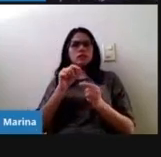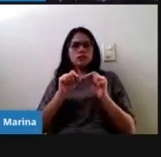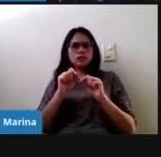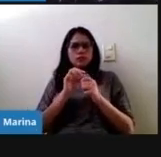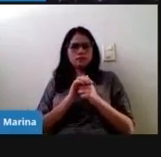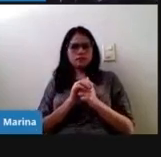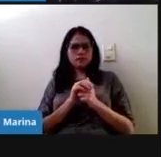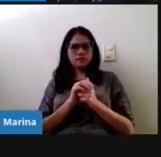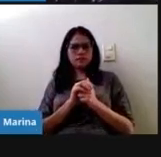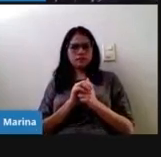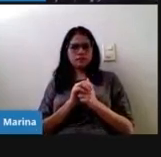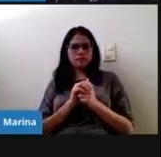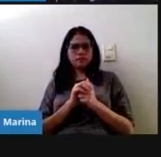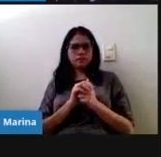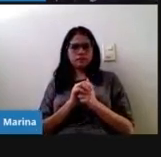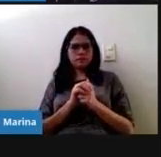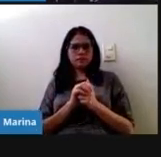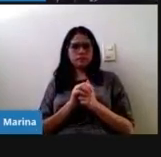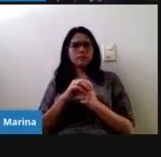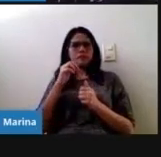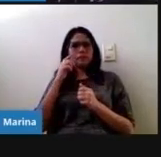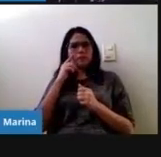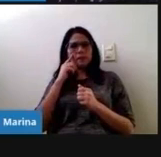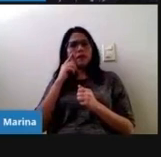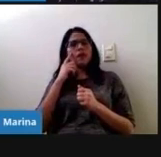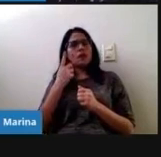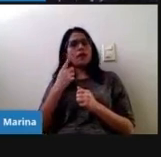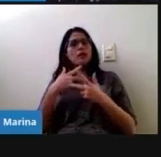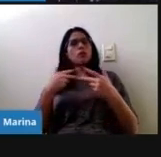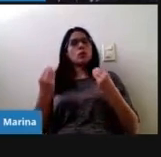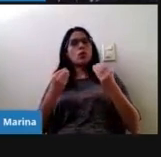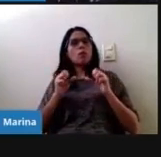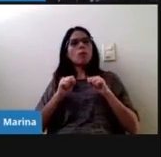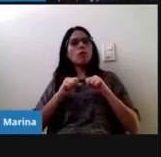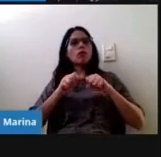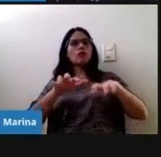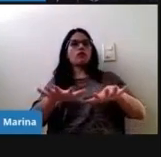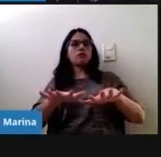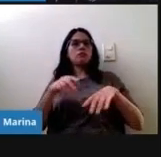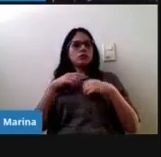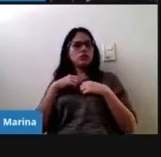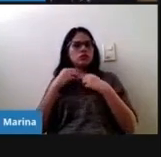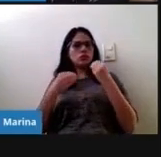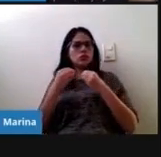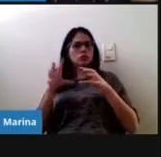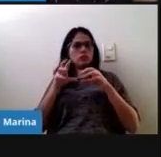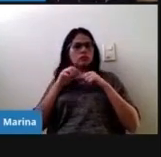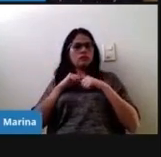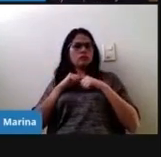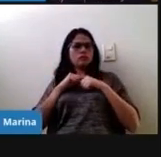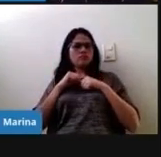são a chamada transição epidemiológica. Então, o que é a transição epidemiológica? São as